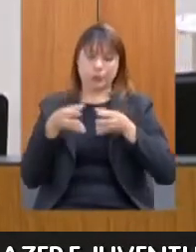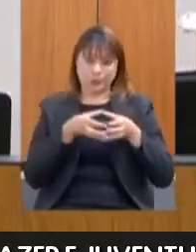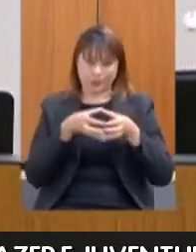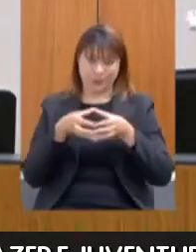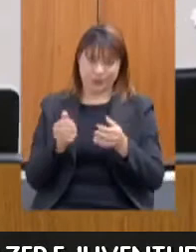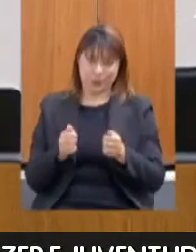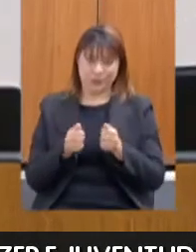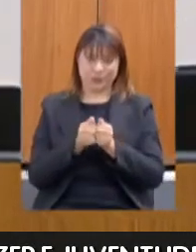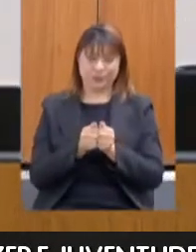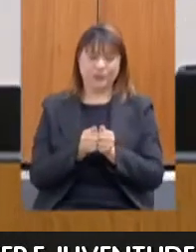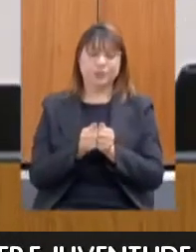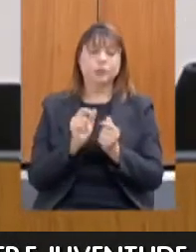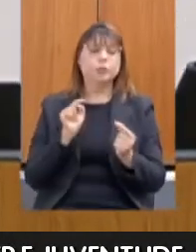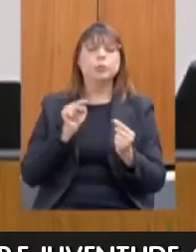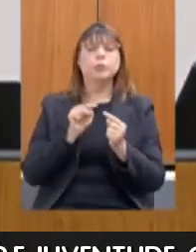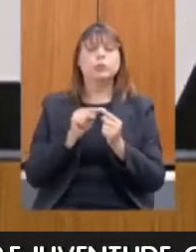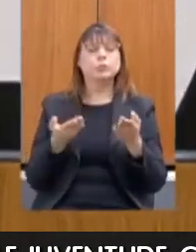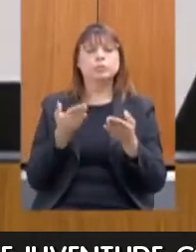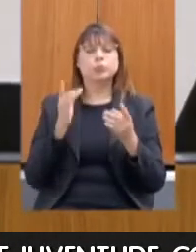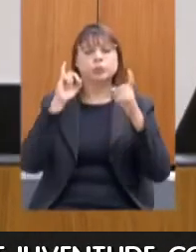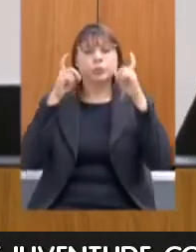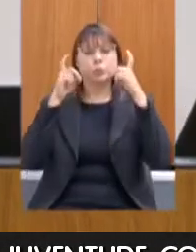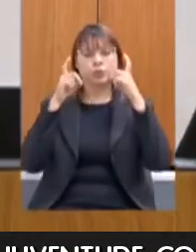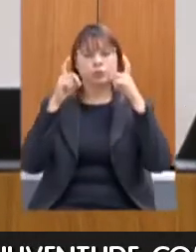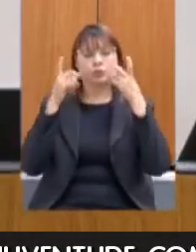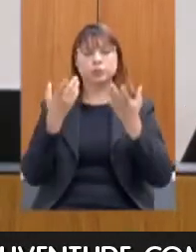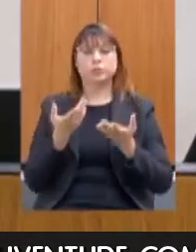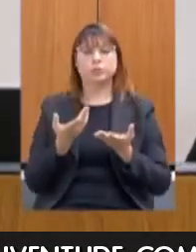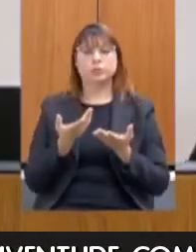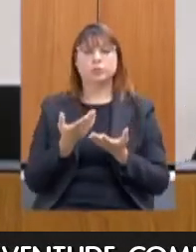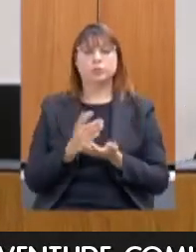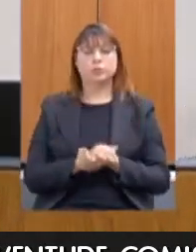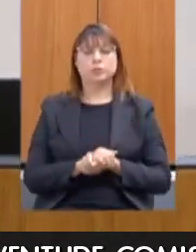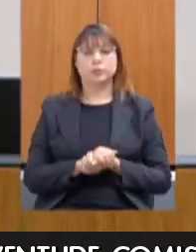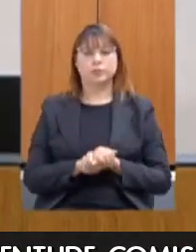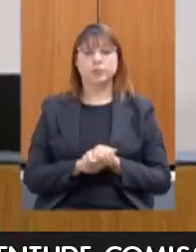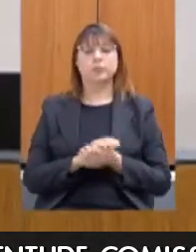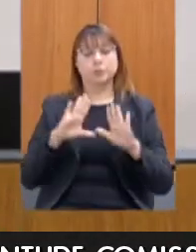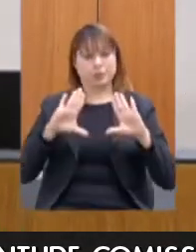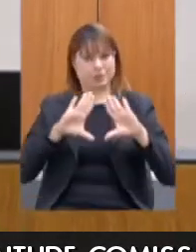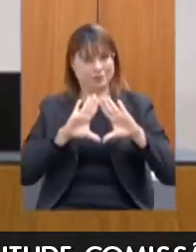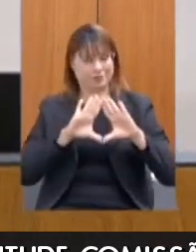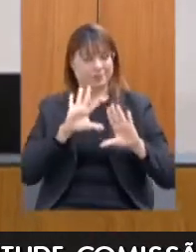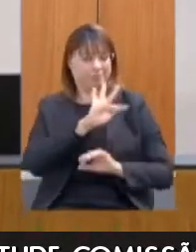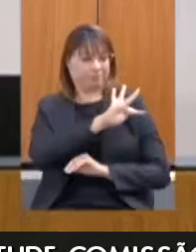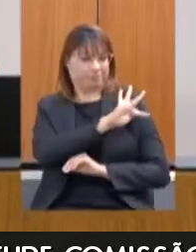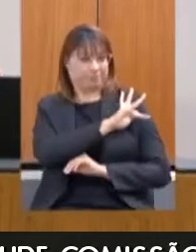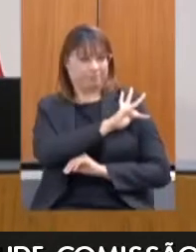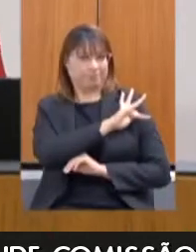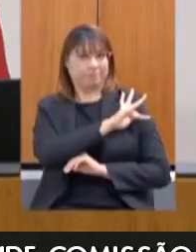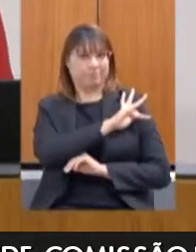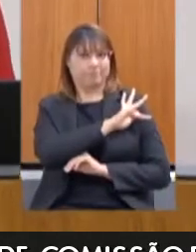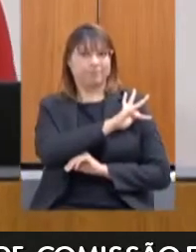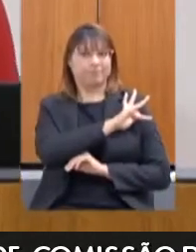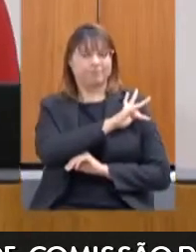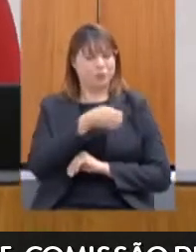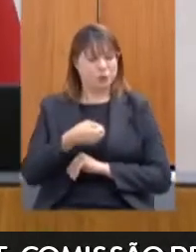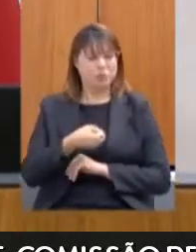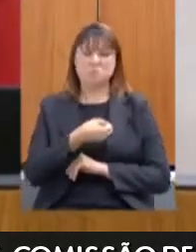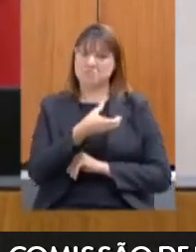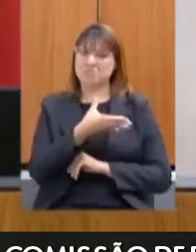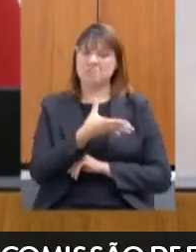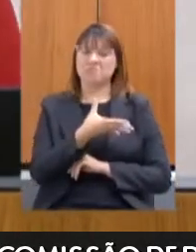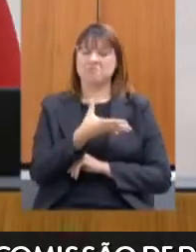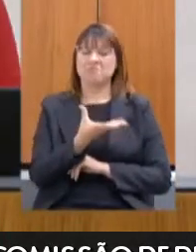A finalidade dessa reunião destina-se à realização do Assembleia Fiscaliza, que é um inovador processo